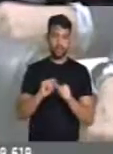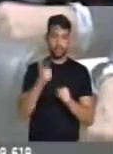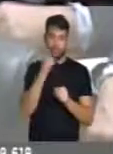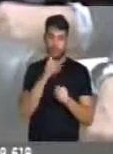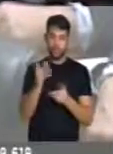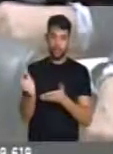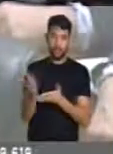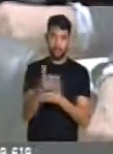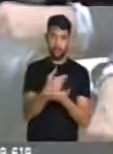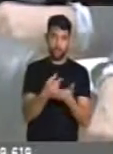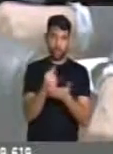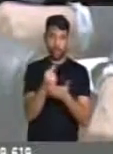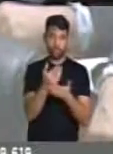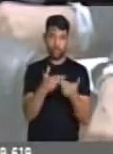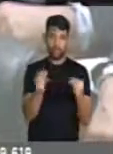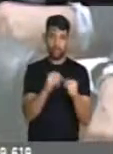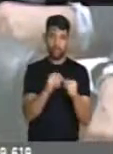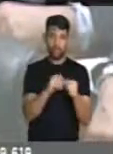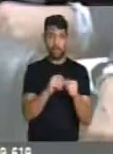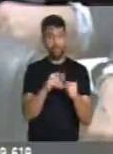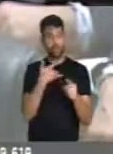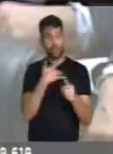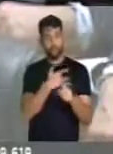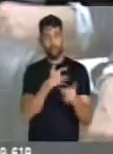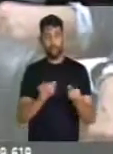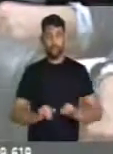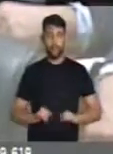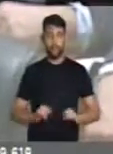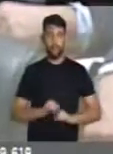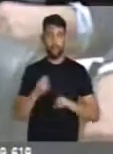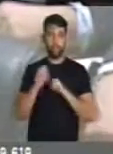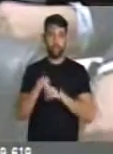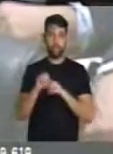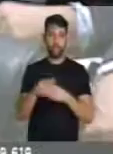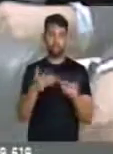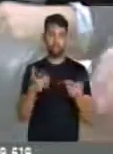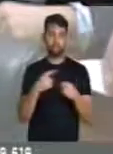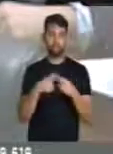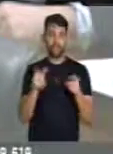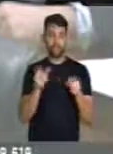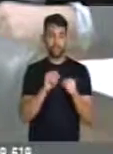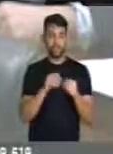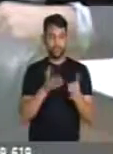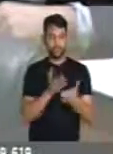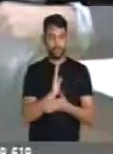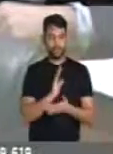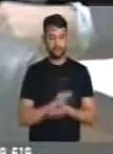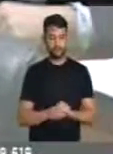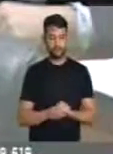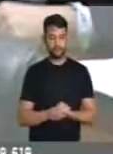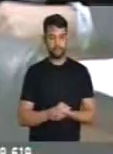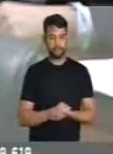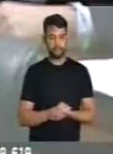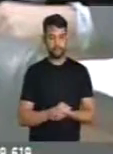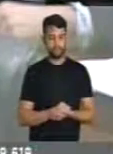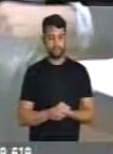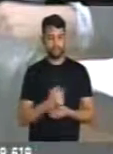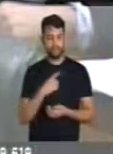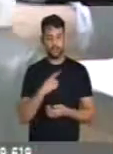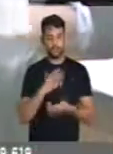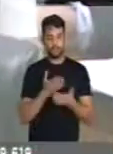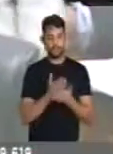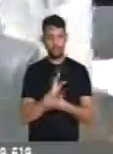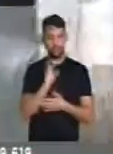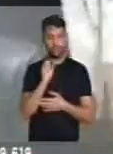arrecada, quem sofre é a educação, é a saúde, é o povo brasileiro. Portanto, nós temos que aprovar. Nós temos